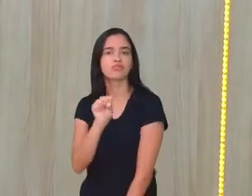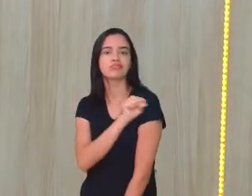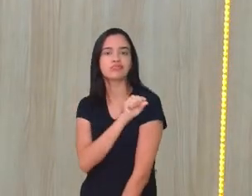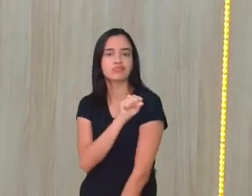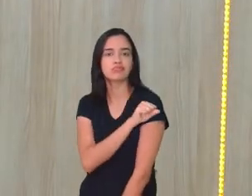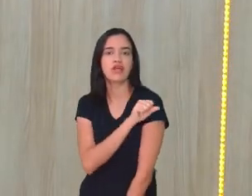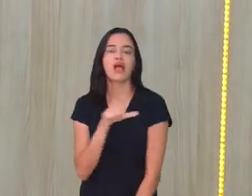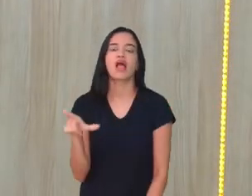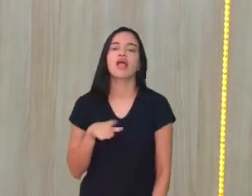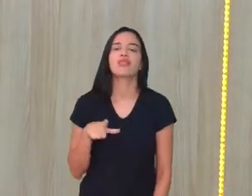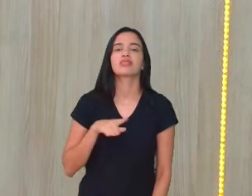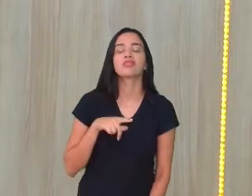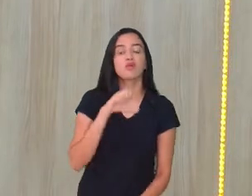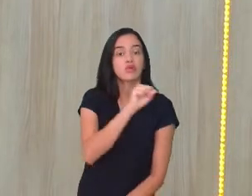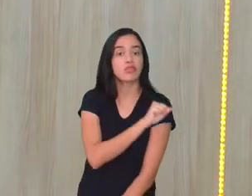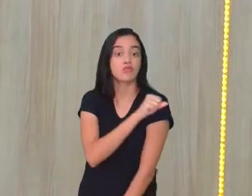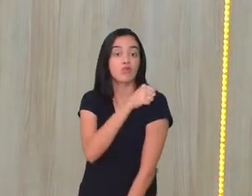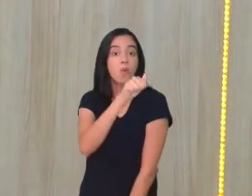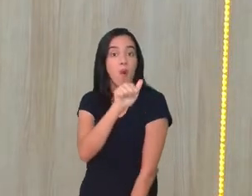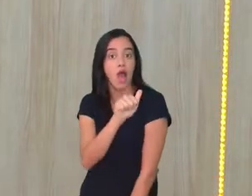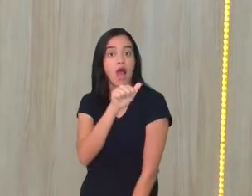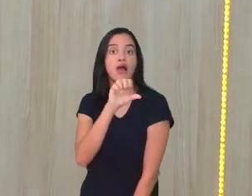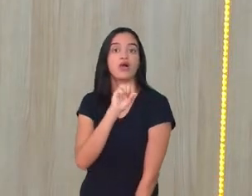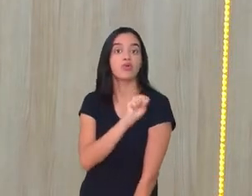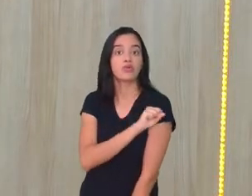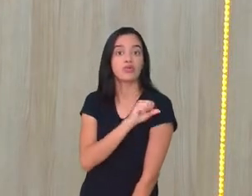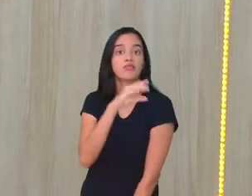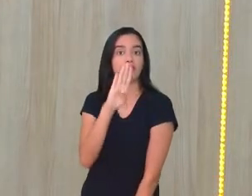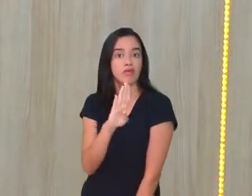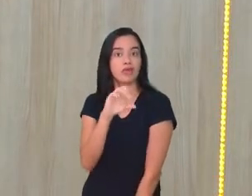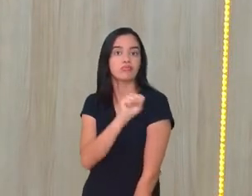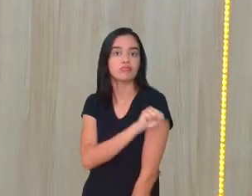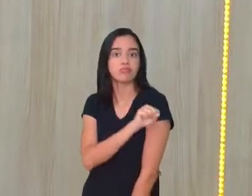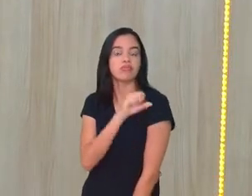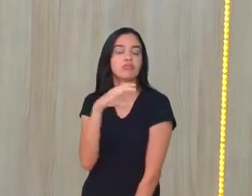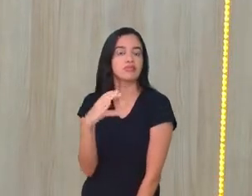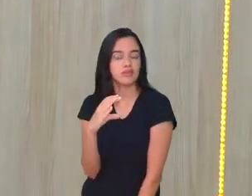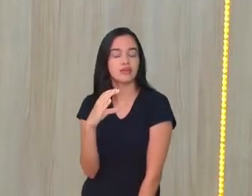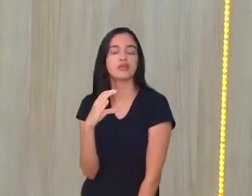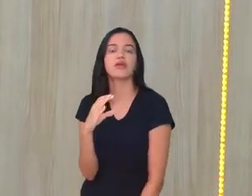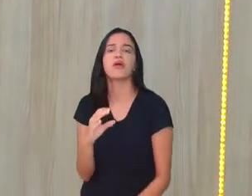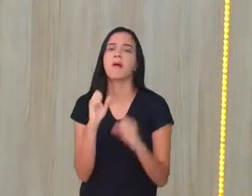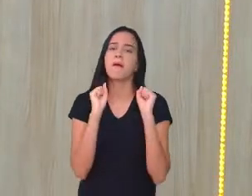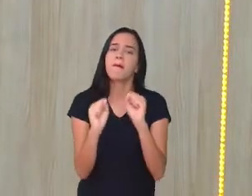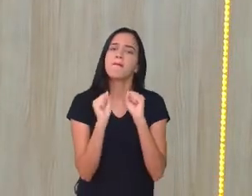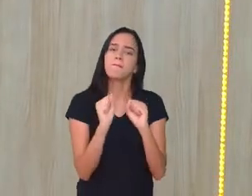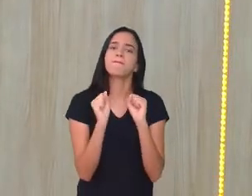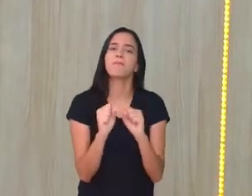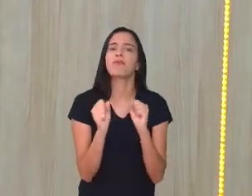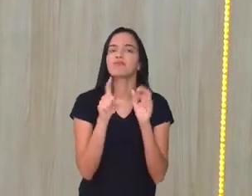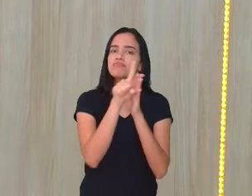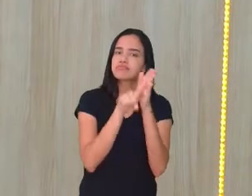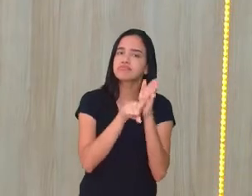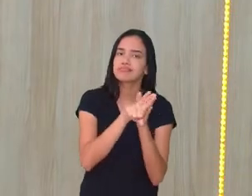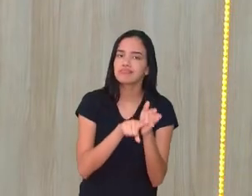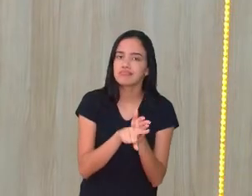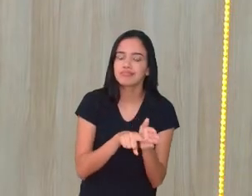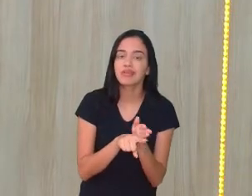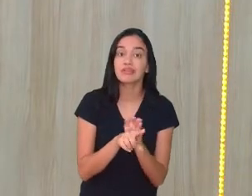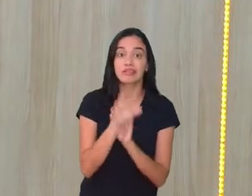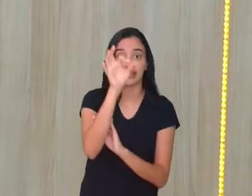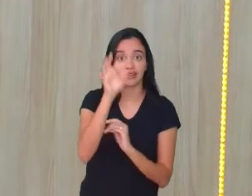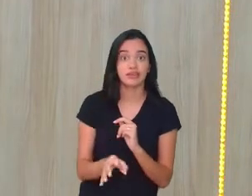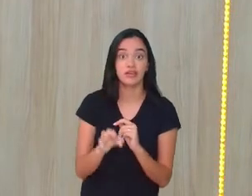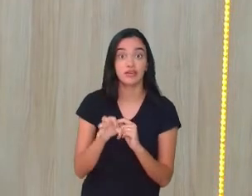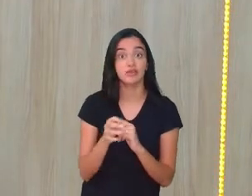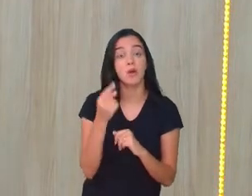tem o 8º ano A, o B, o C e por aí vai. E aí você pode analisar esses dados,